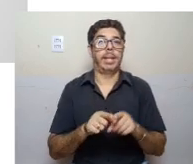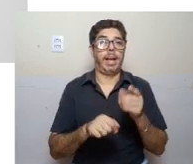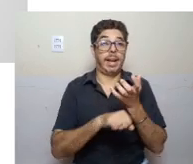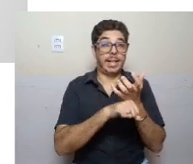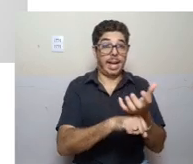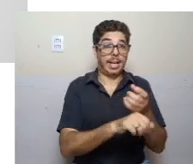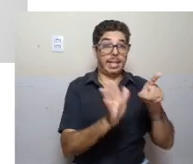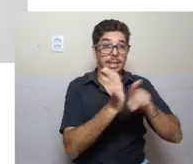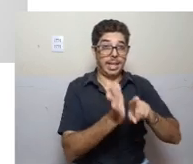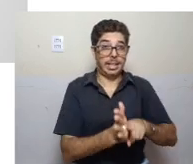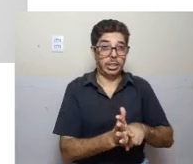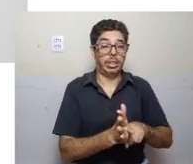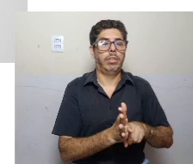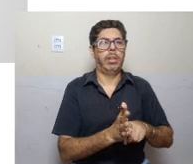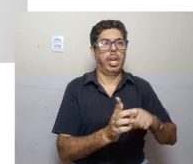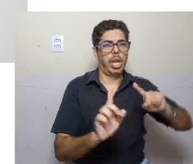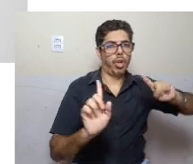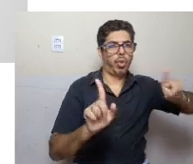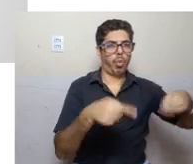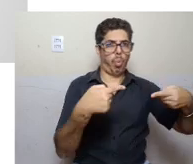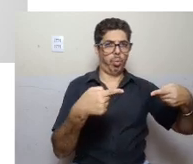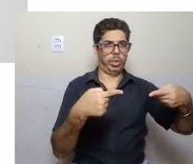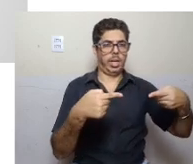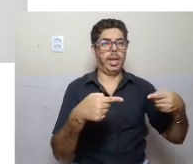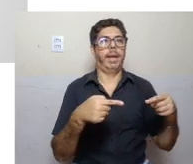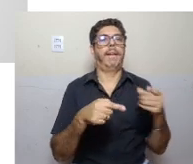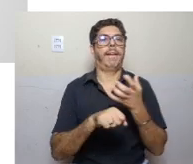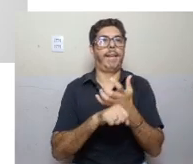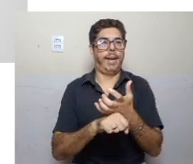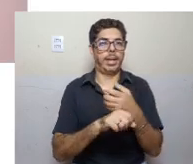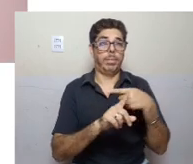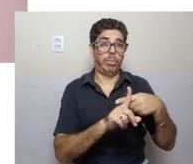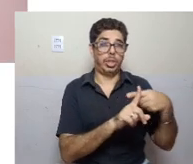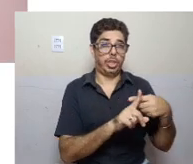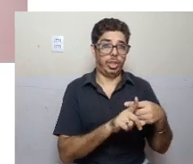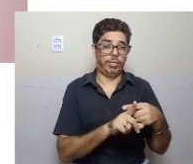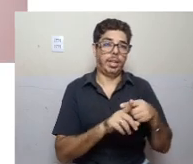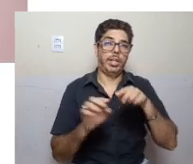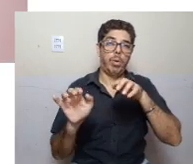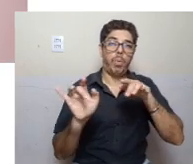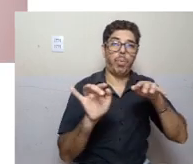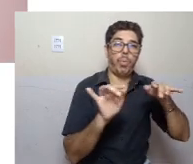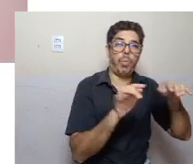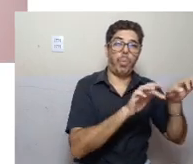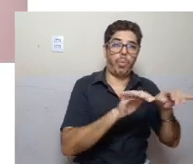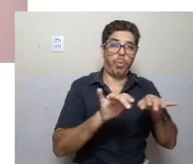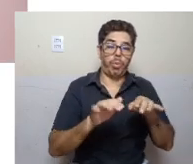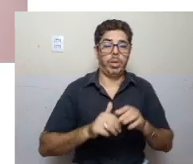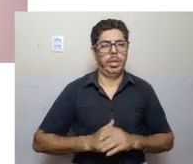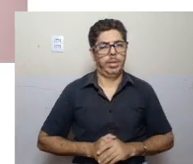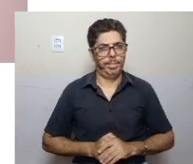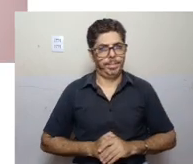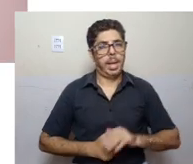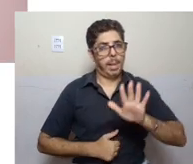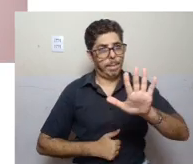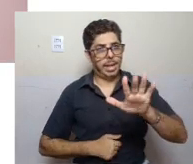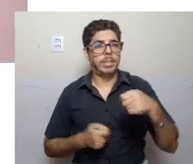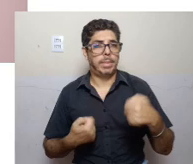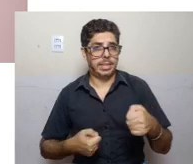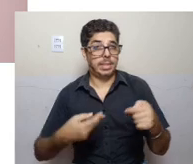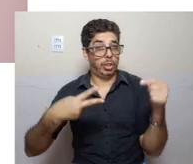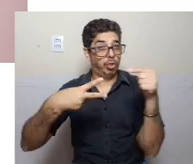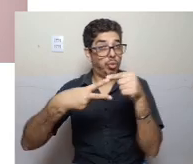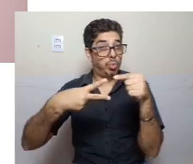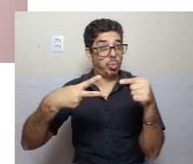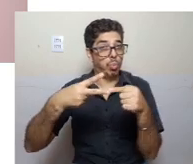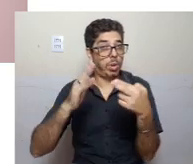oposta à força em uma carga positiva que se mova na mesma direção. Mas há duas condições que devem ser satisfeitas para que uma